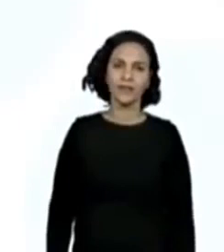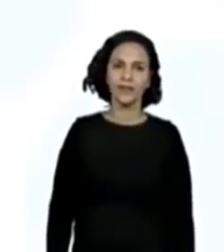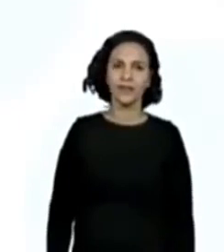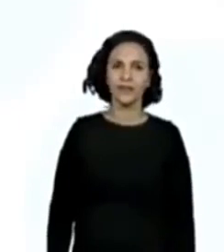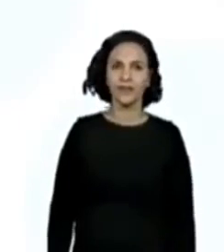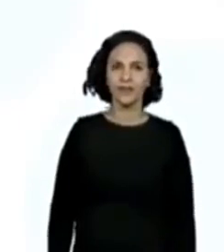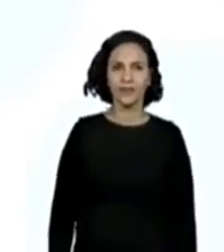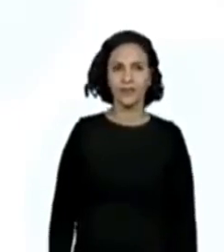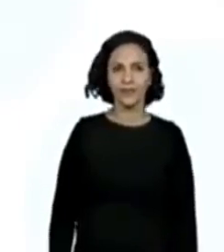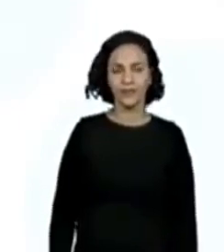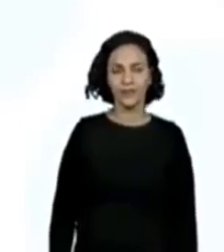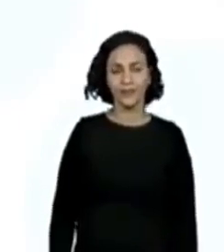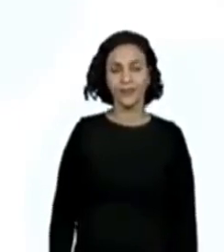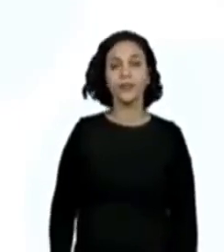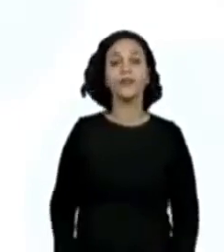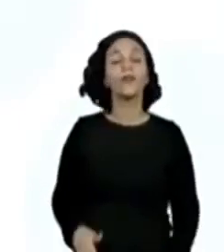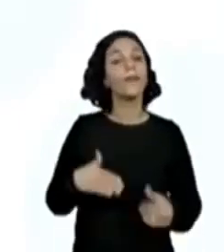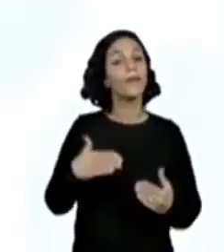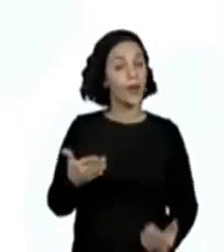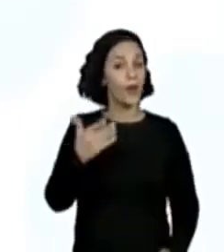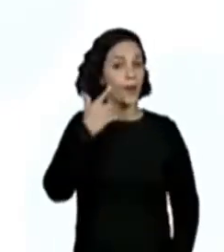gente. Vamos lá. Então, são